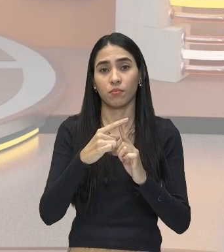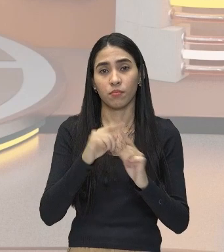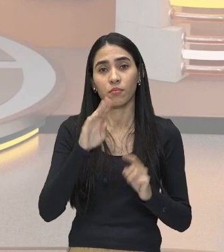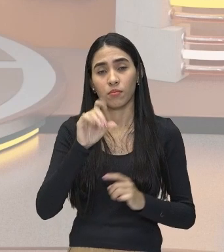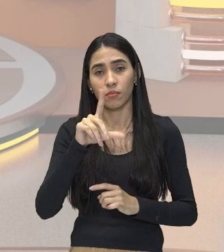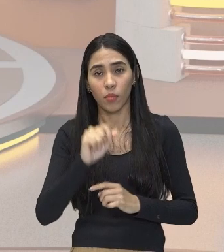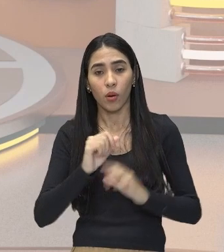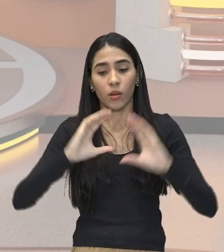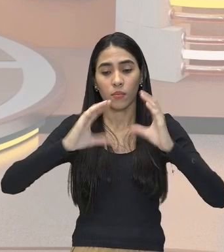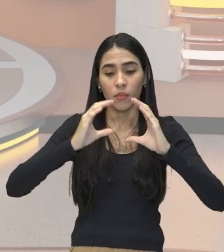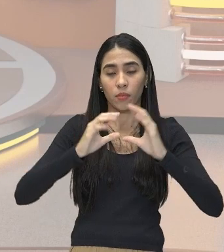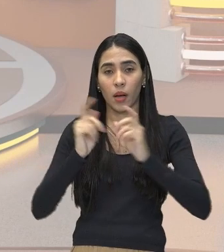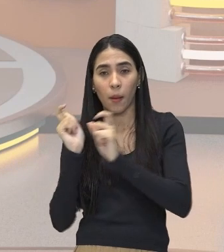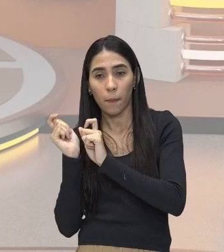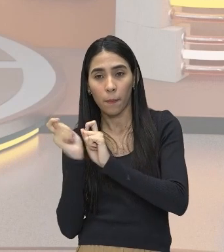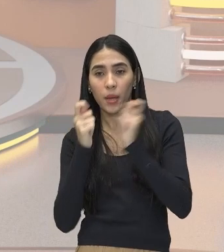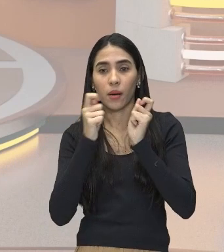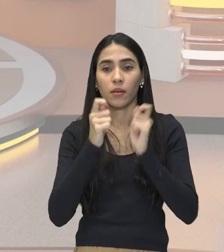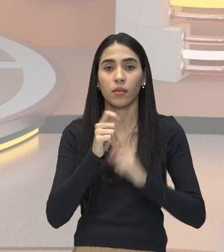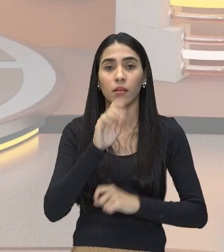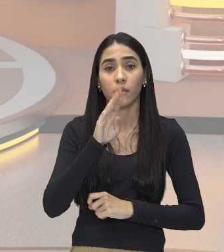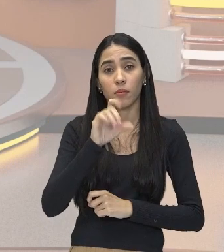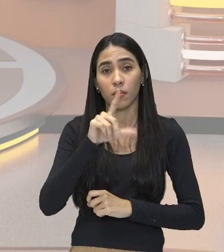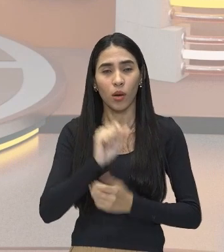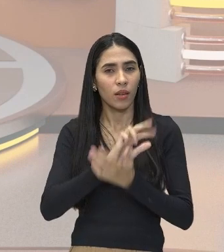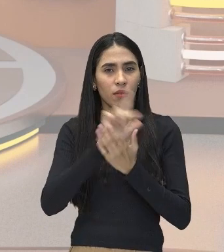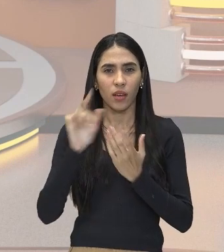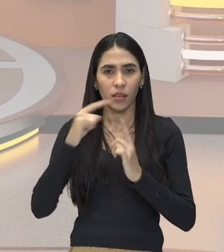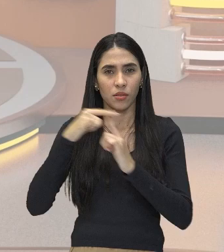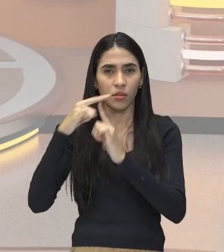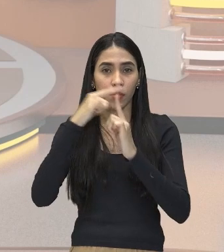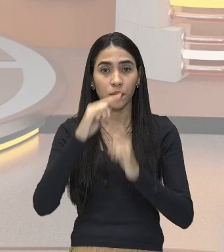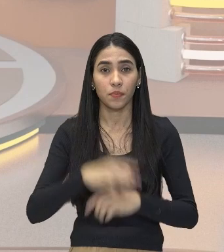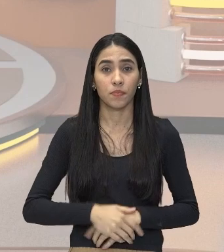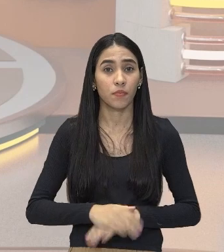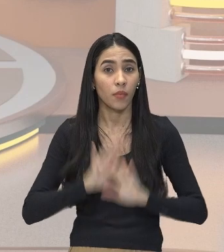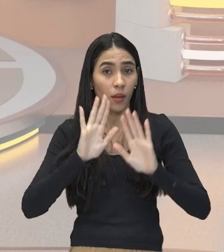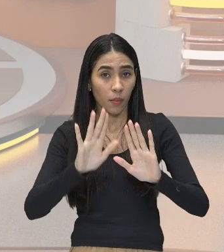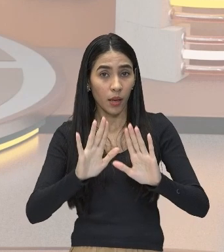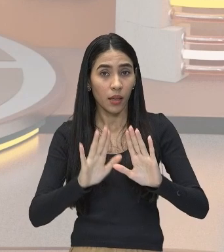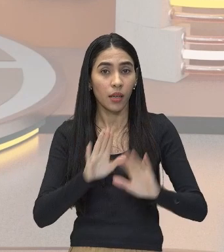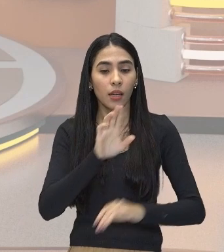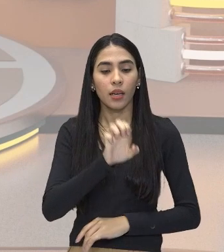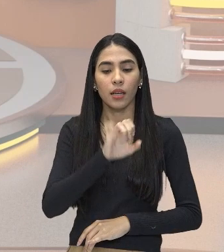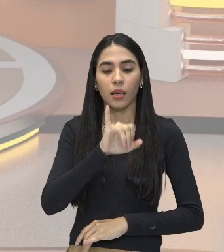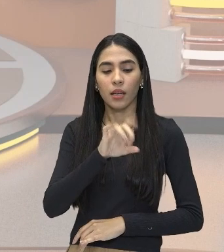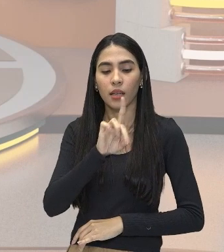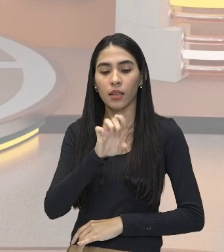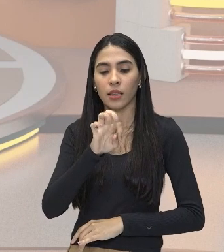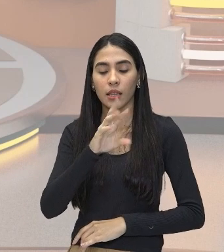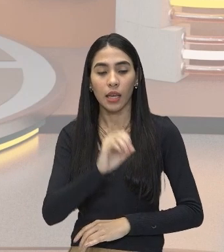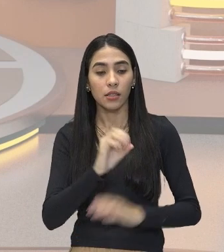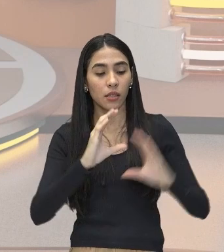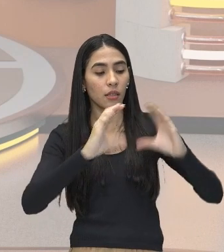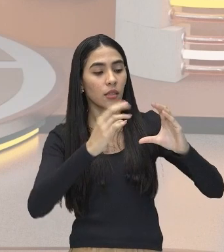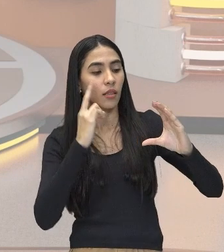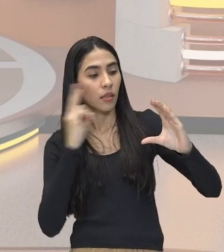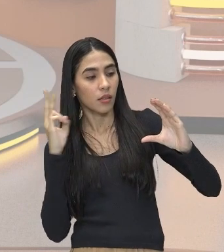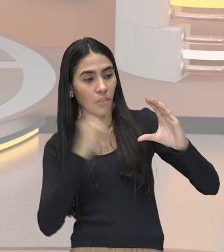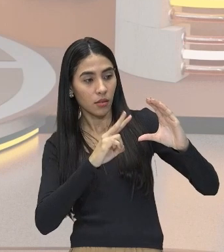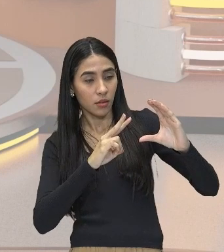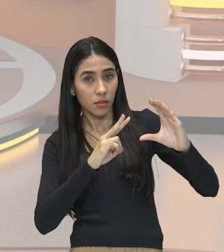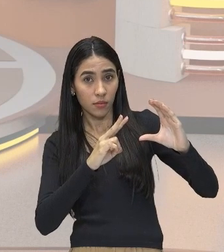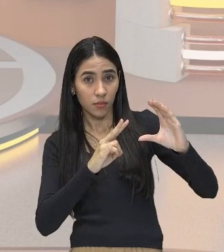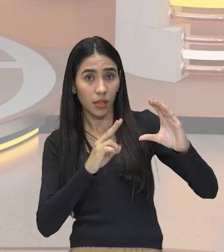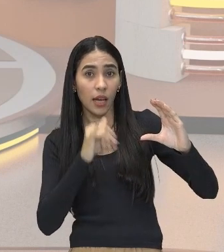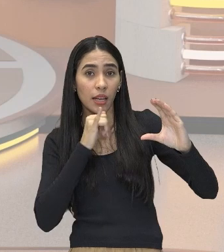de tênis. São bolas. Mas a redução eidética é olhar não para essa bola